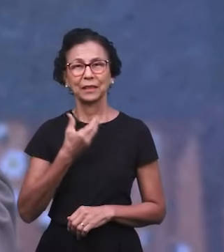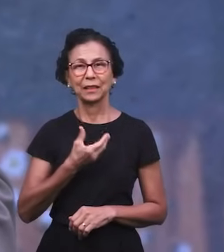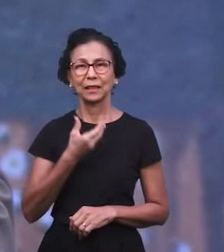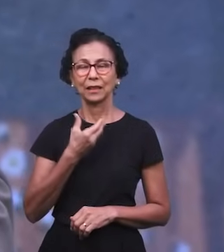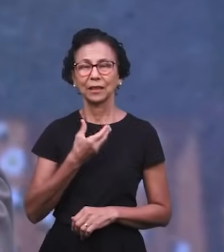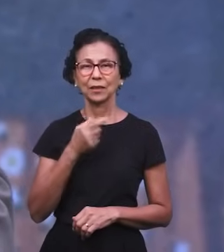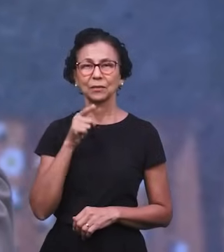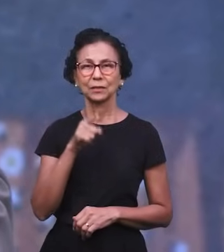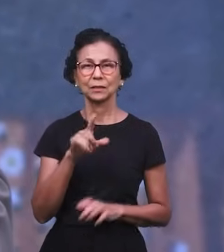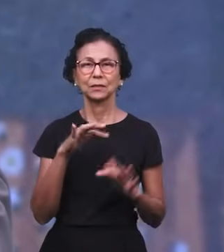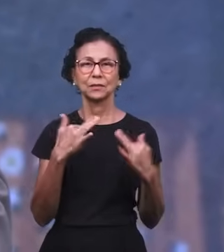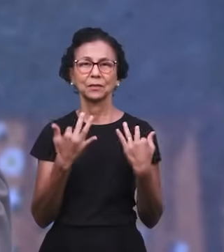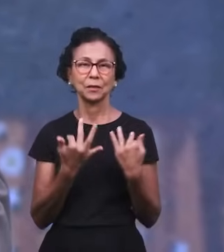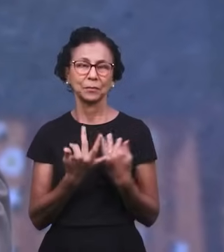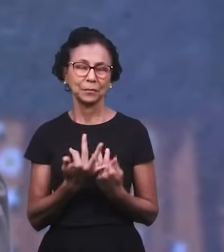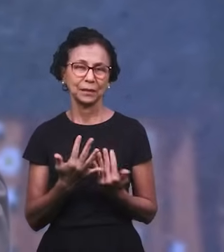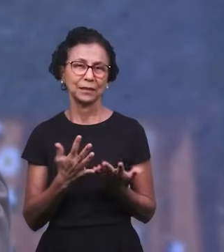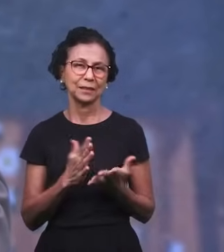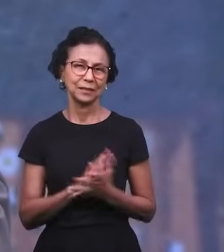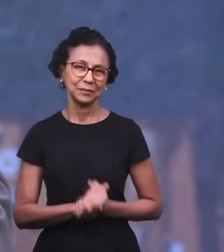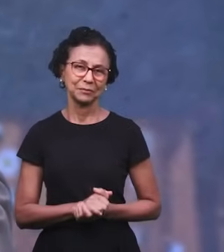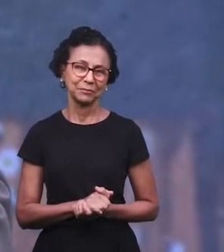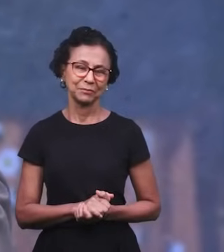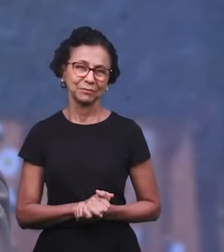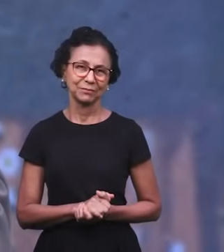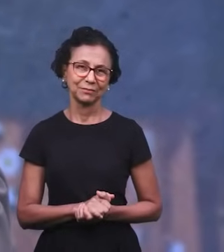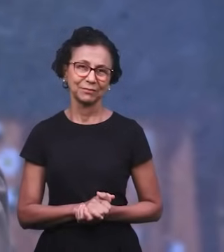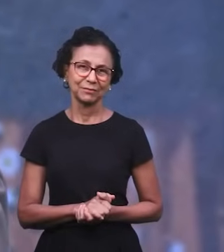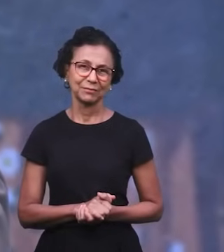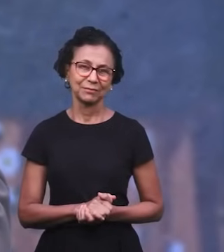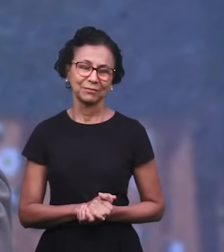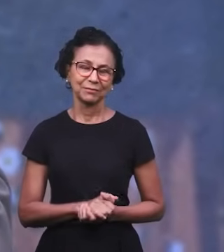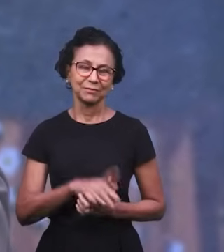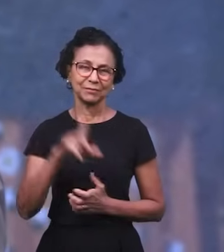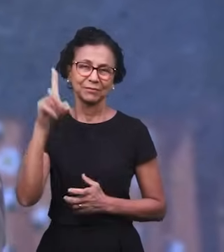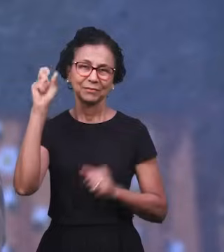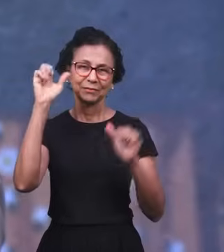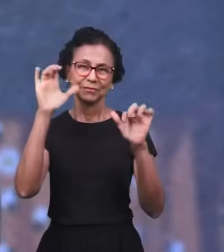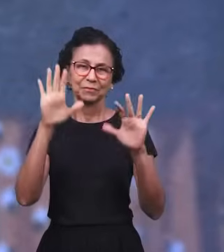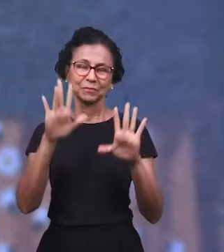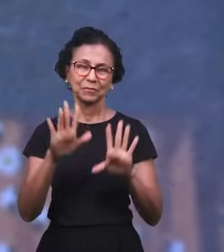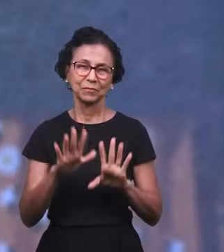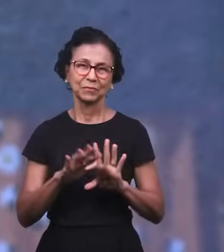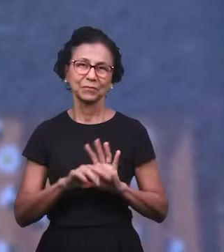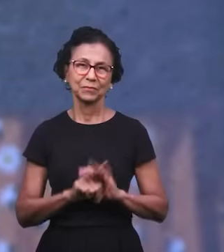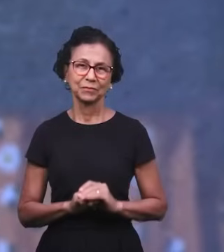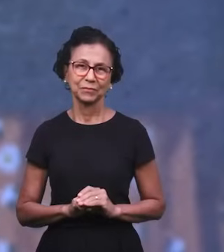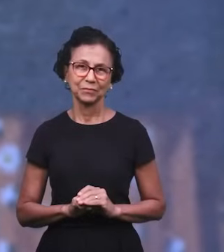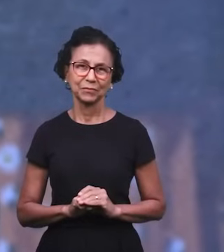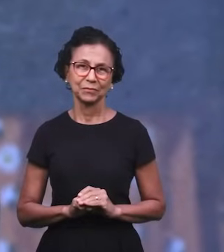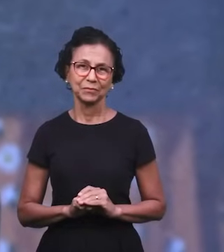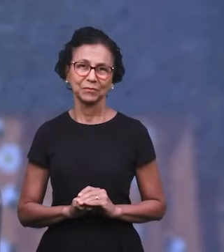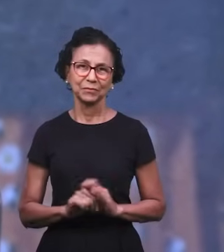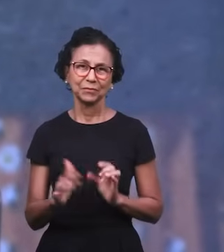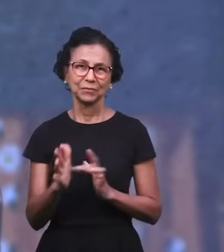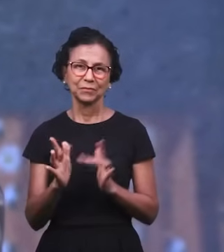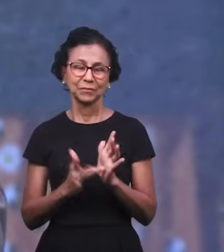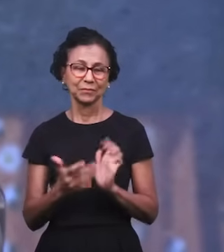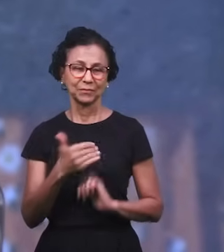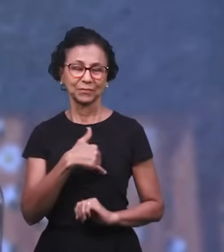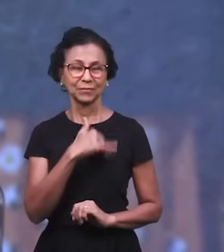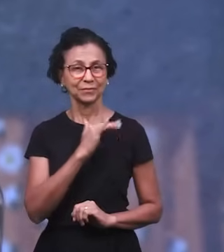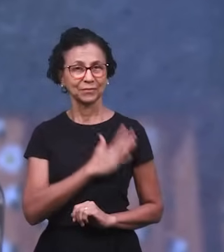para você, para sua família, muito mais do que o Natal cultural, que Deus dê a você um Feliz Natal por Jesus nascer